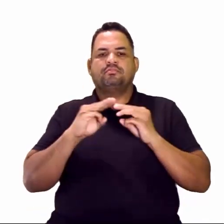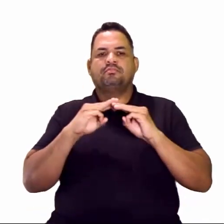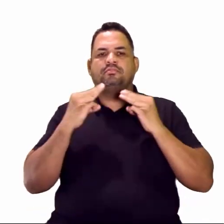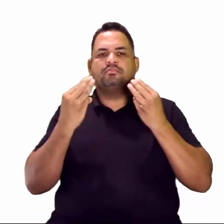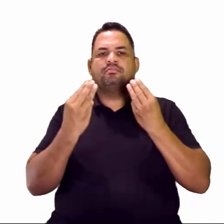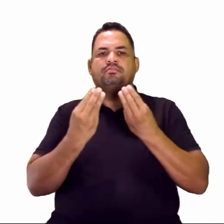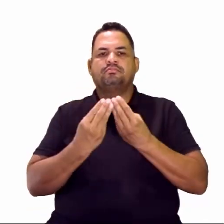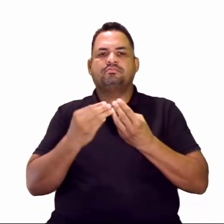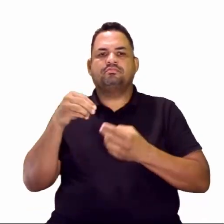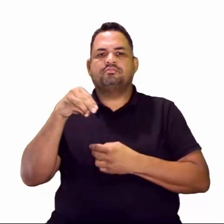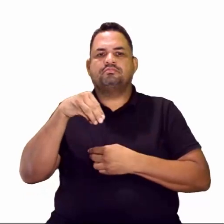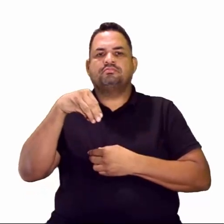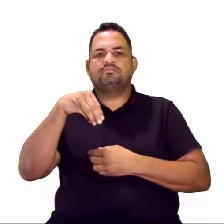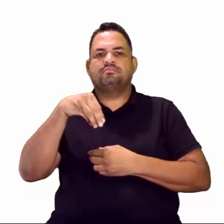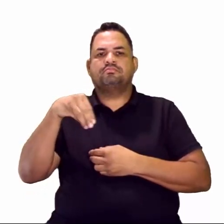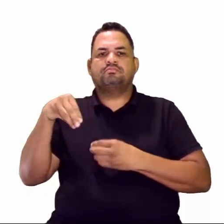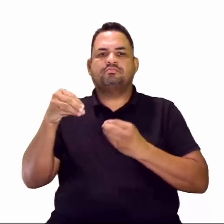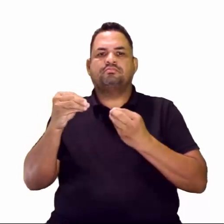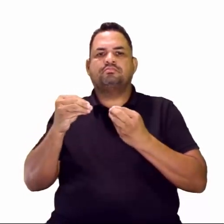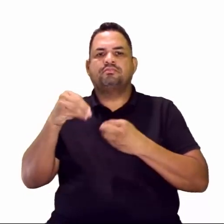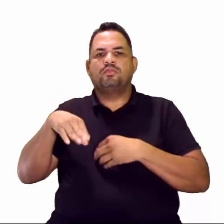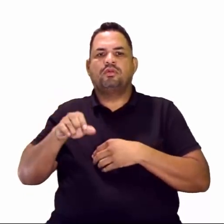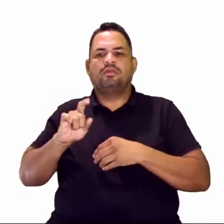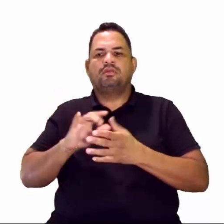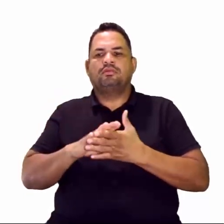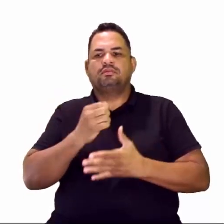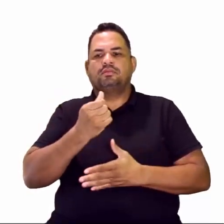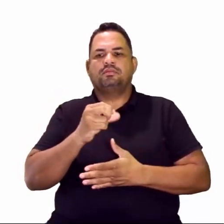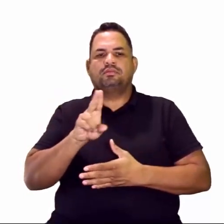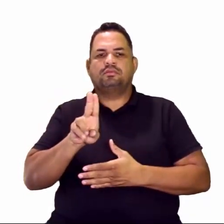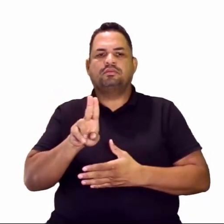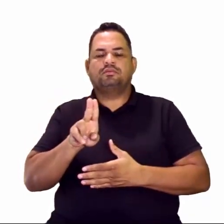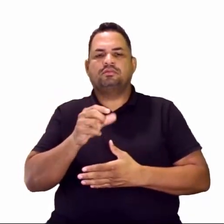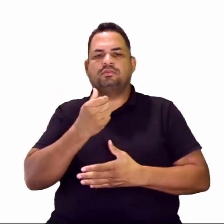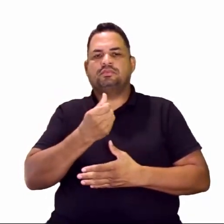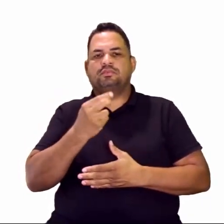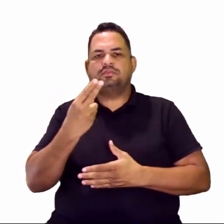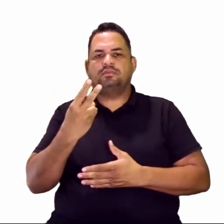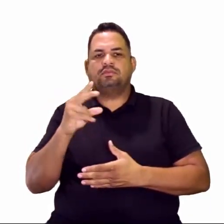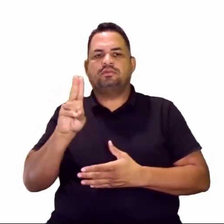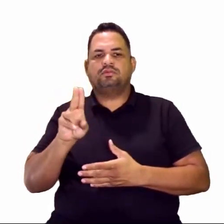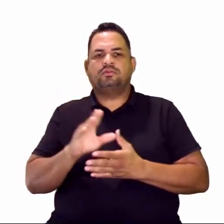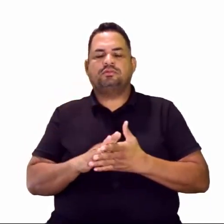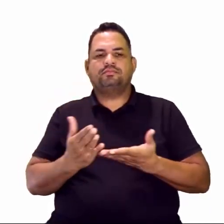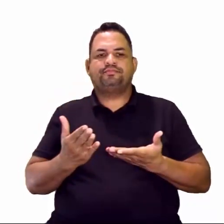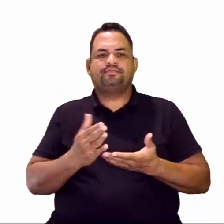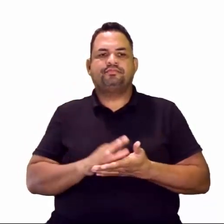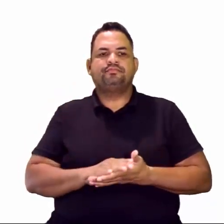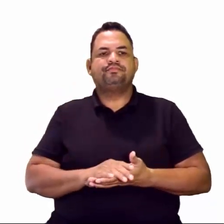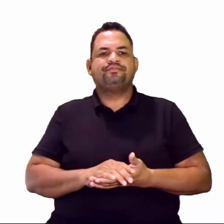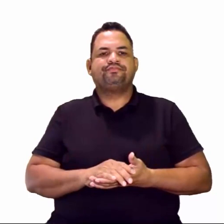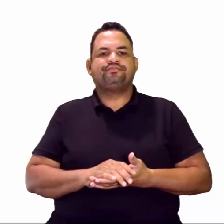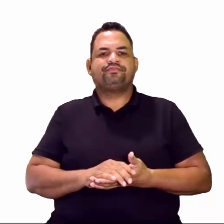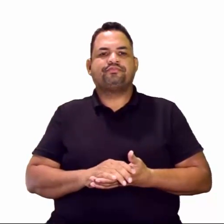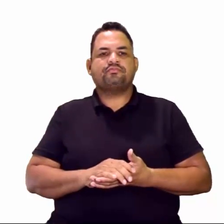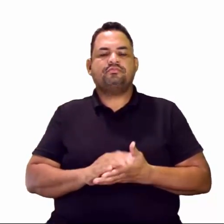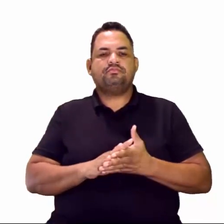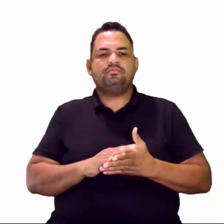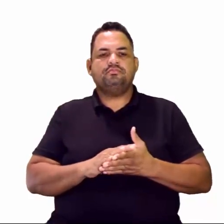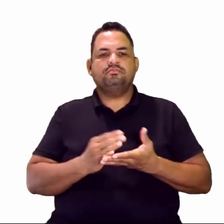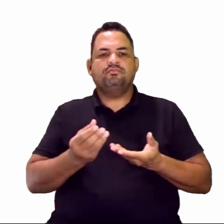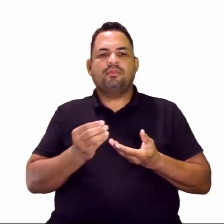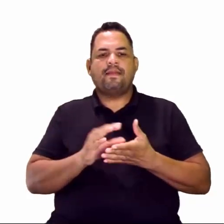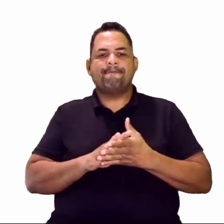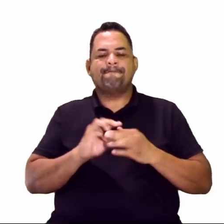molar 62U. Em seguida, ainda, nós vemos que, se é 62 a massa molar